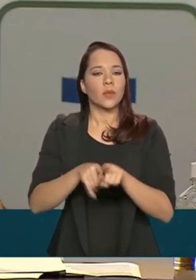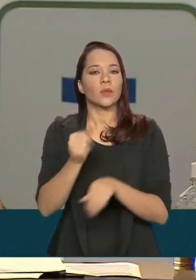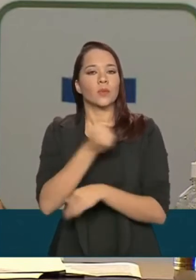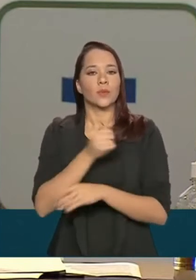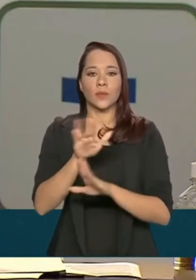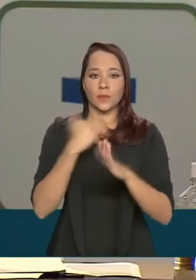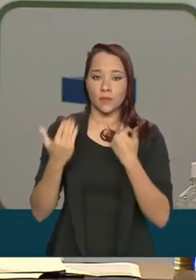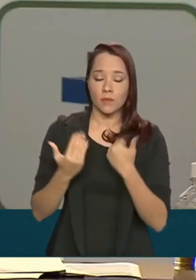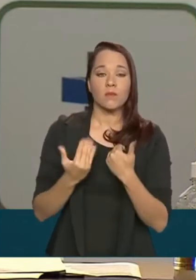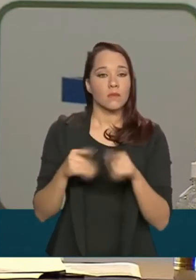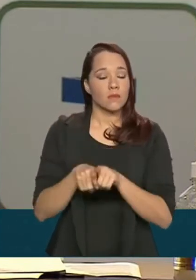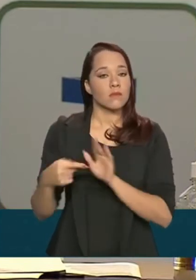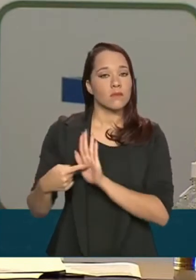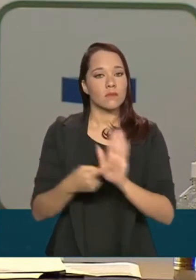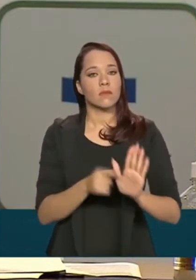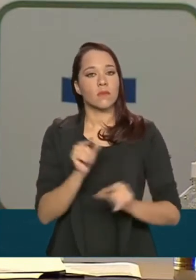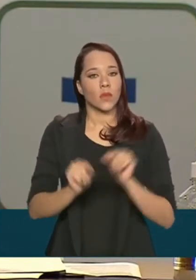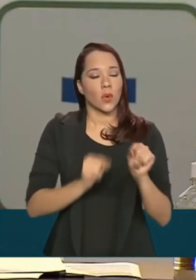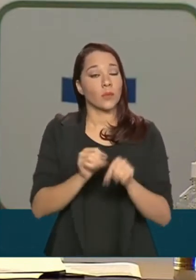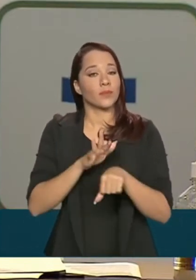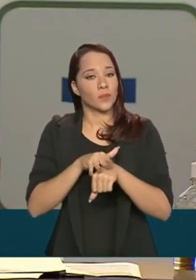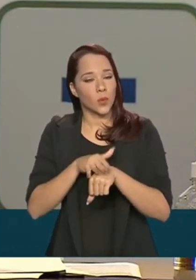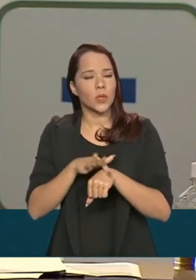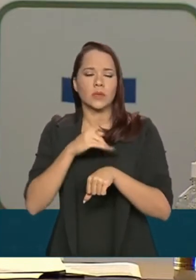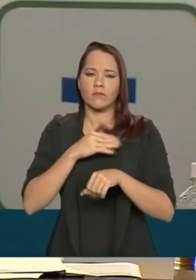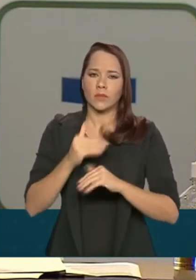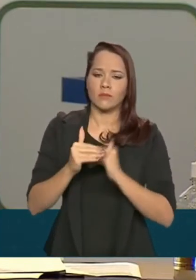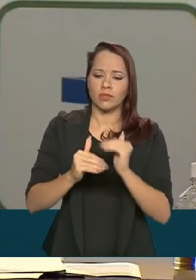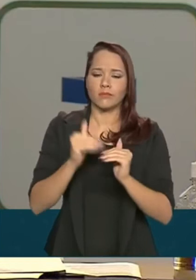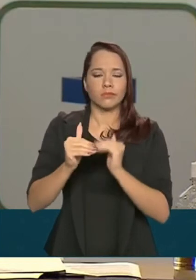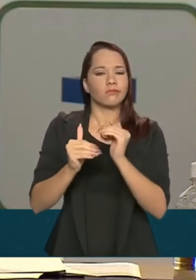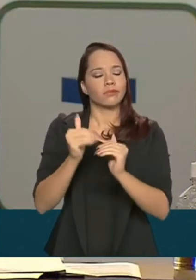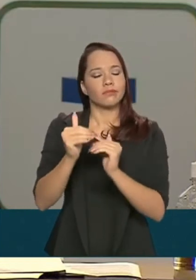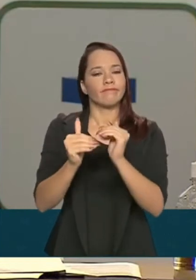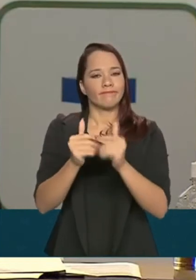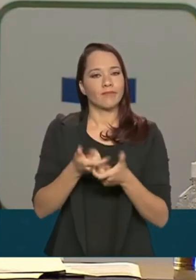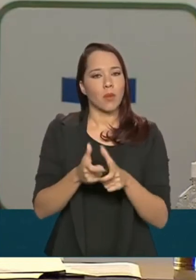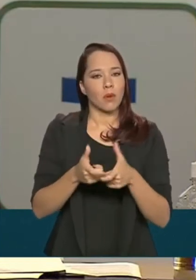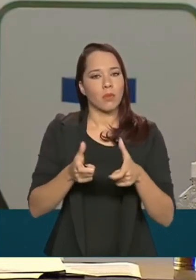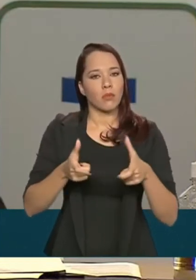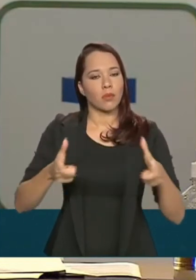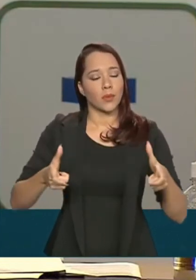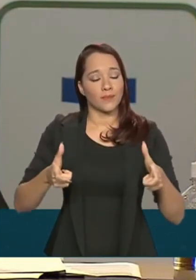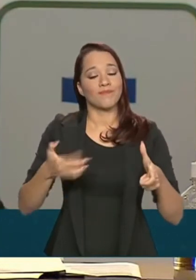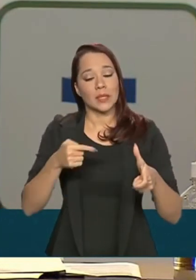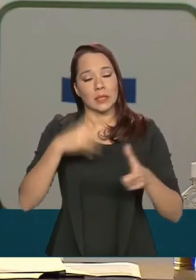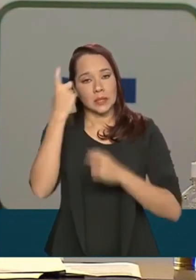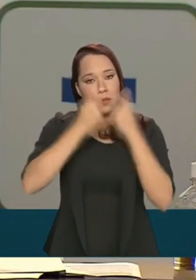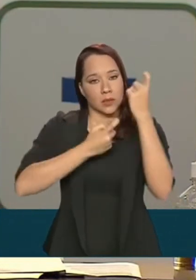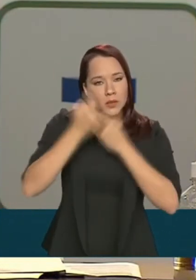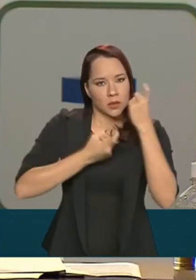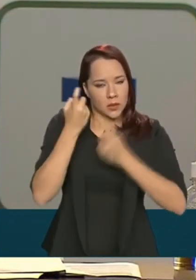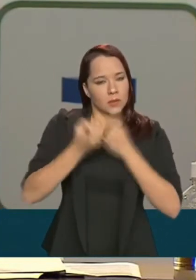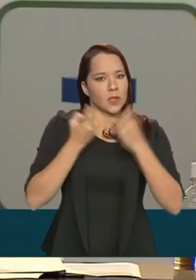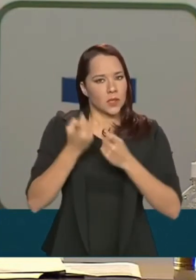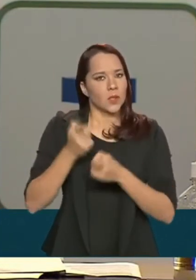e mostrando que a doença tem avançado, né, tem nós temos uma preocupação